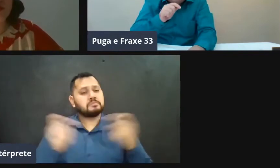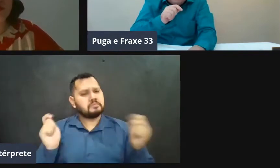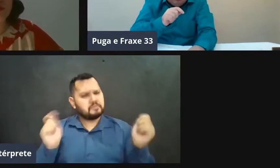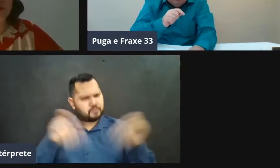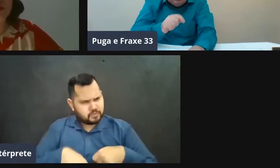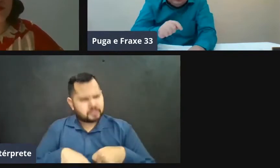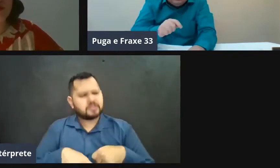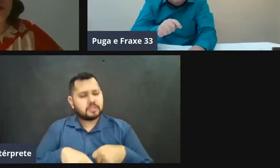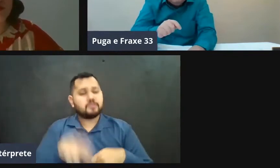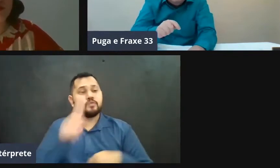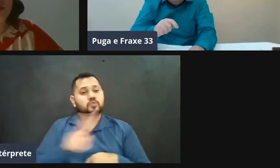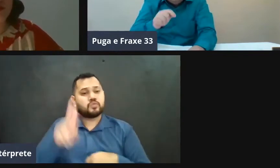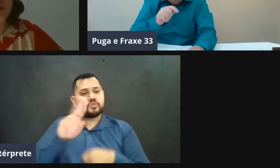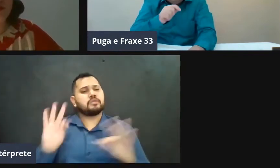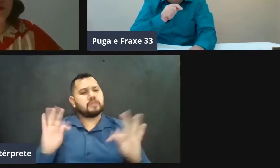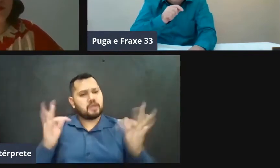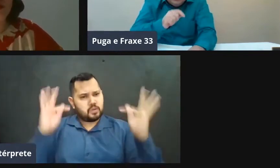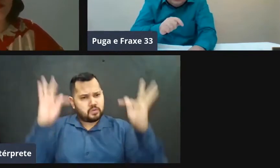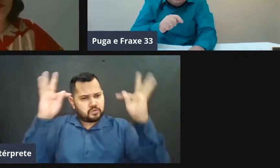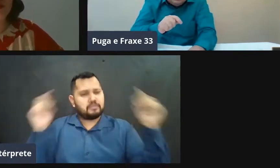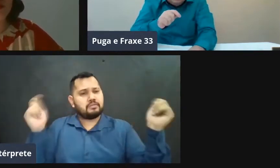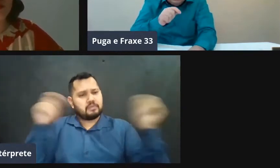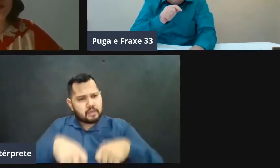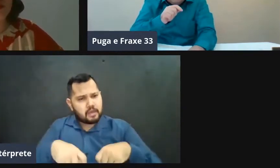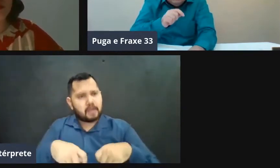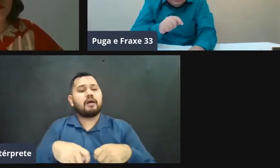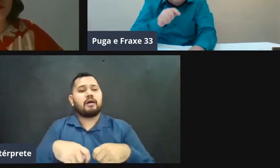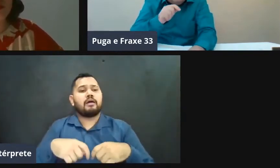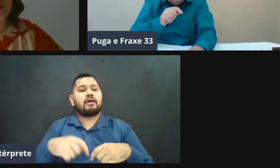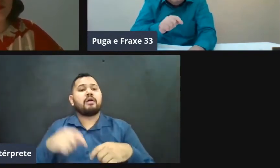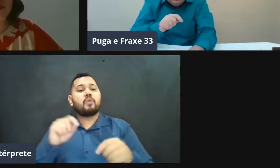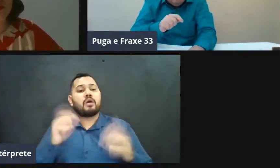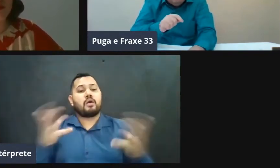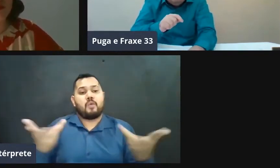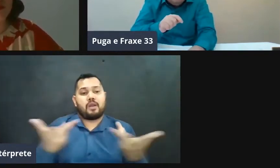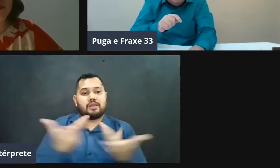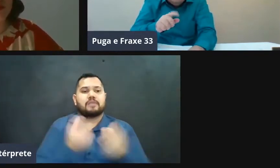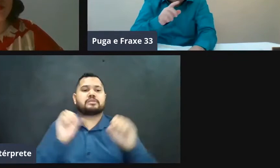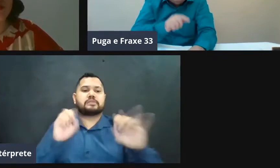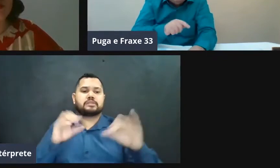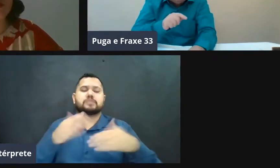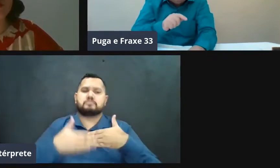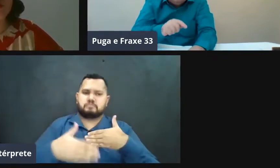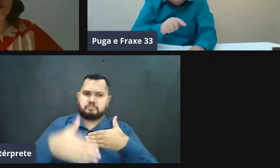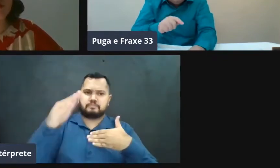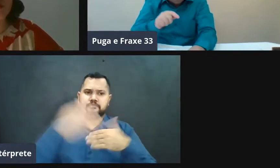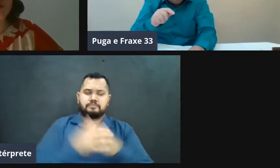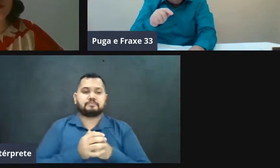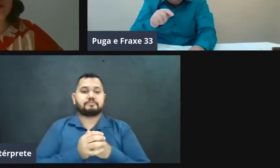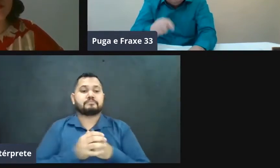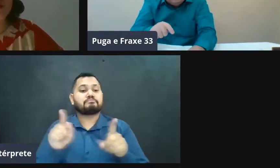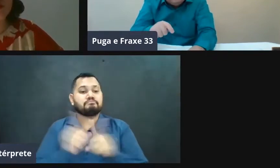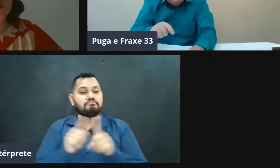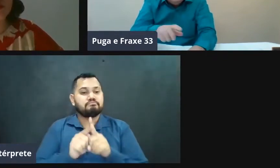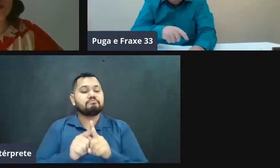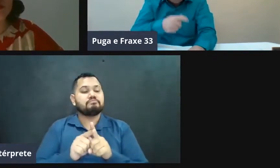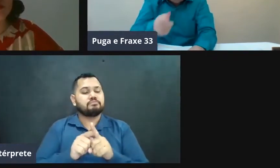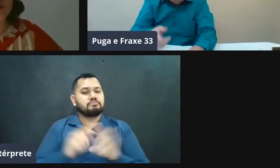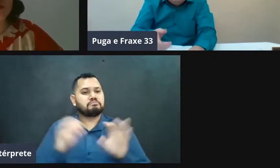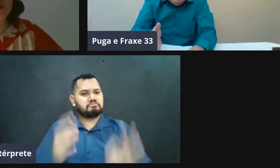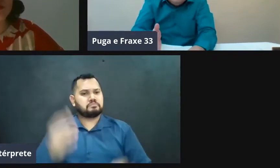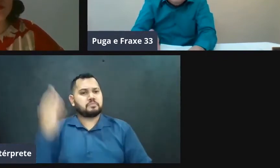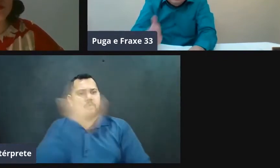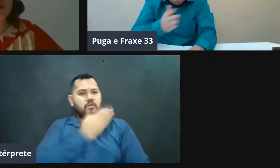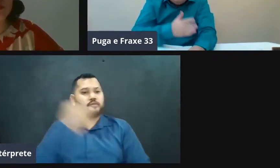o uso de tecnologias, fazendo com que haja a qualidade do ensino. E nós temos uma experiência exitosa